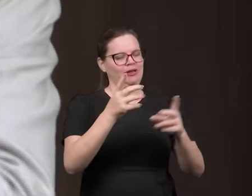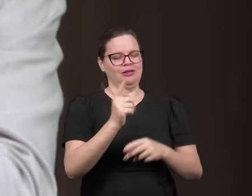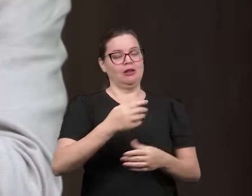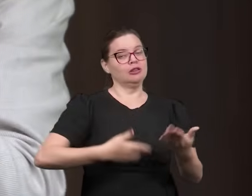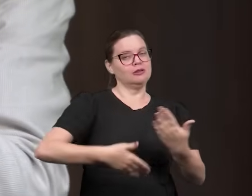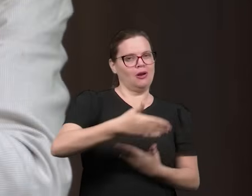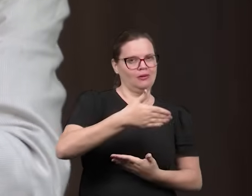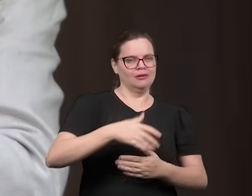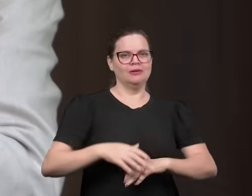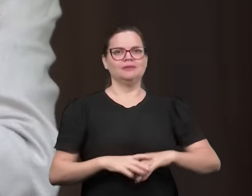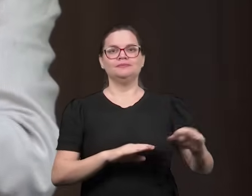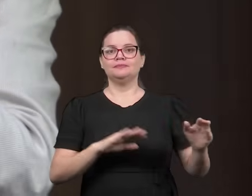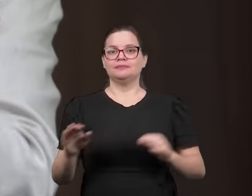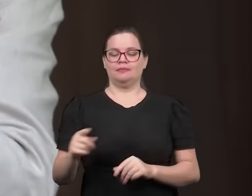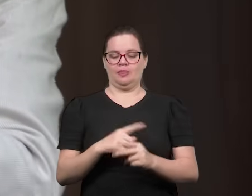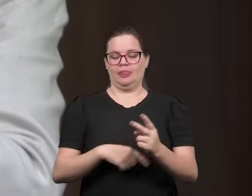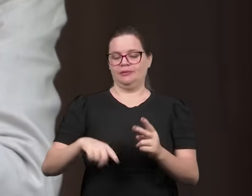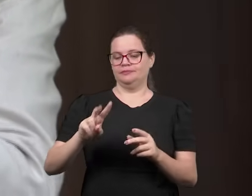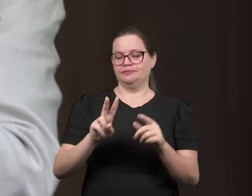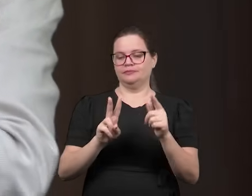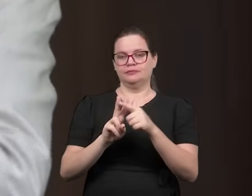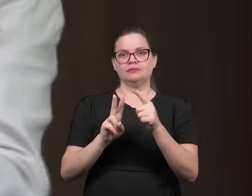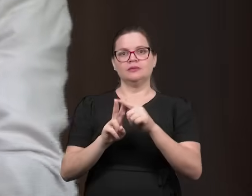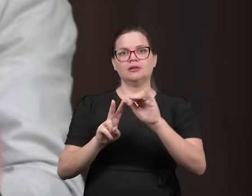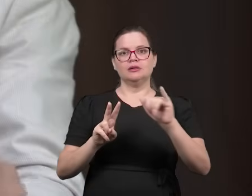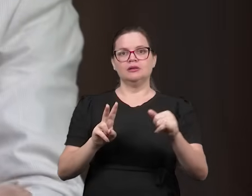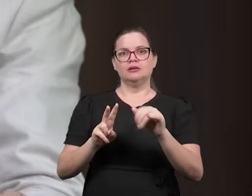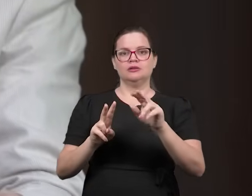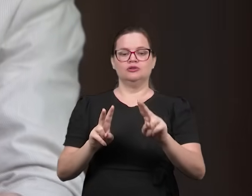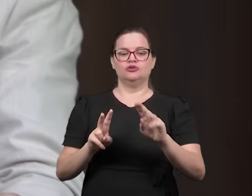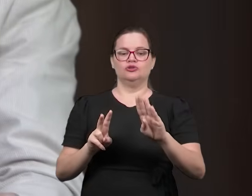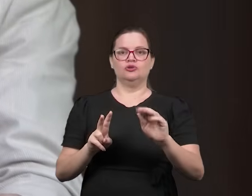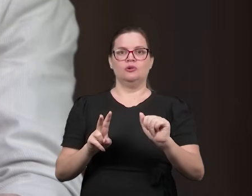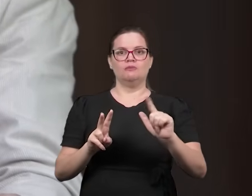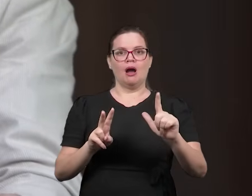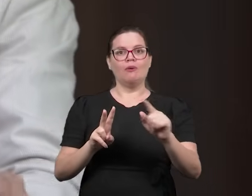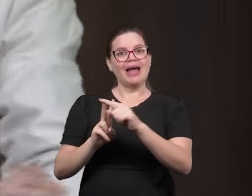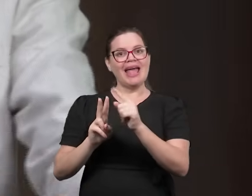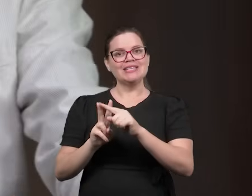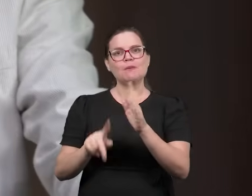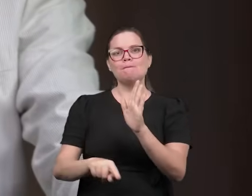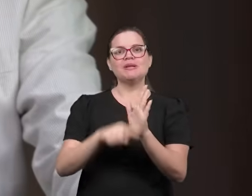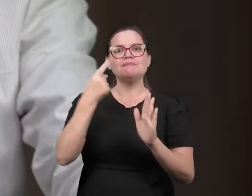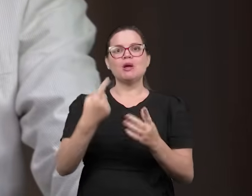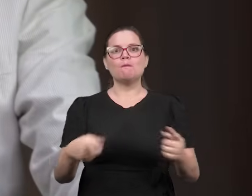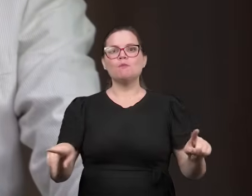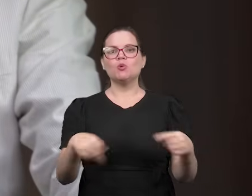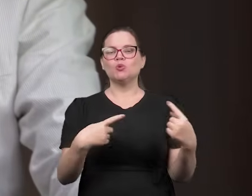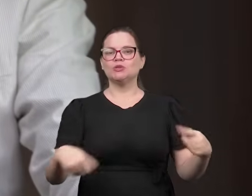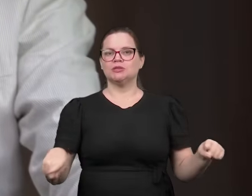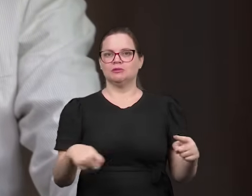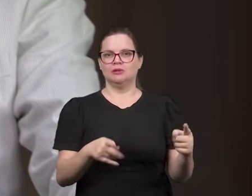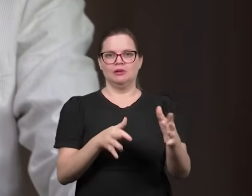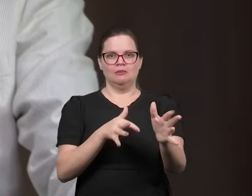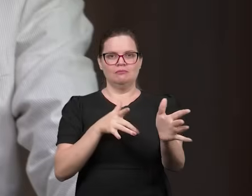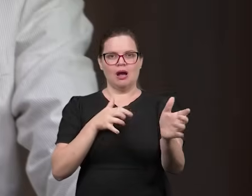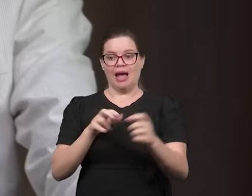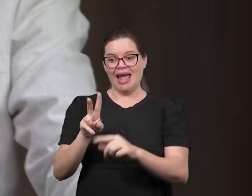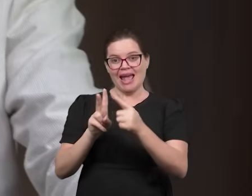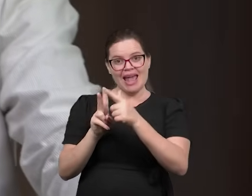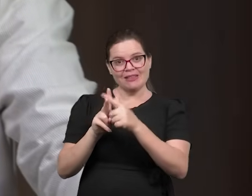Jubal. Veja, Jubal foi o primeiro músico da história da humanidade. Ele foi o pai de todos que tocam